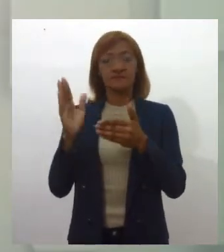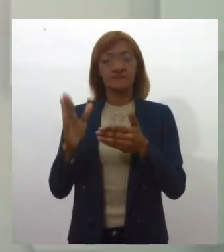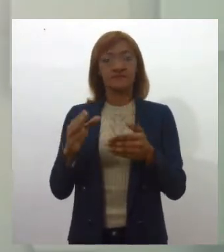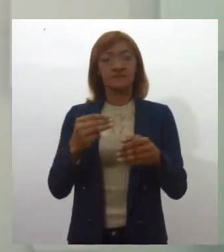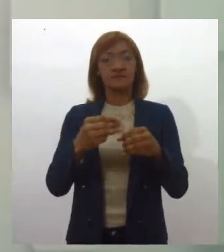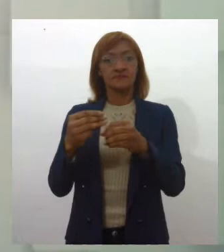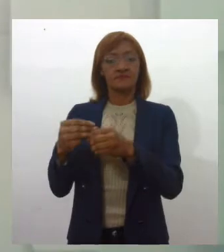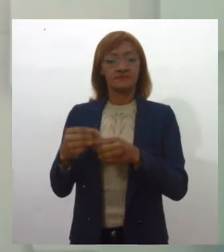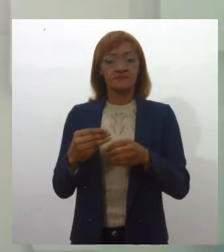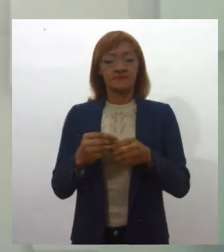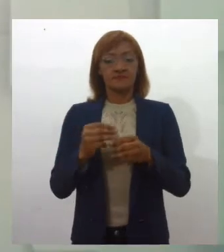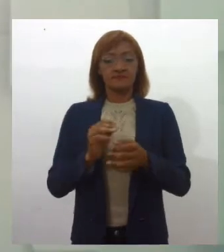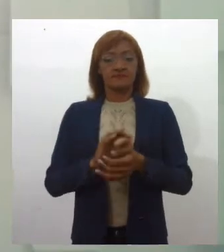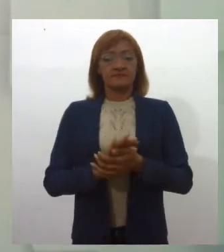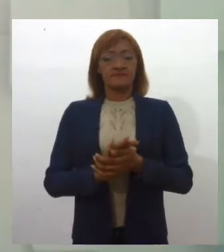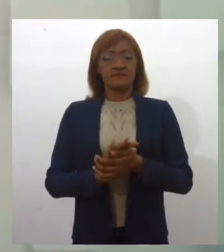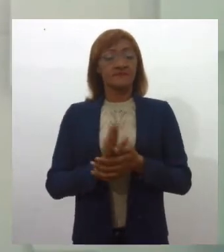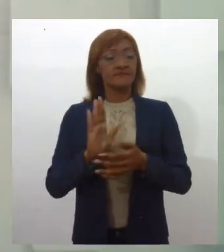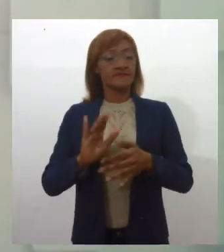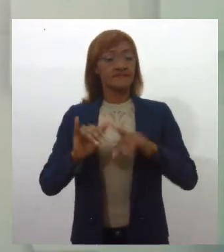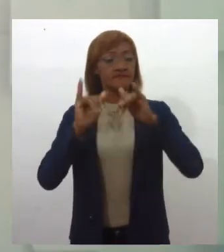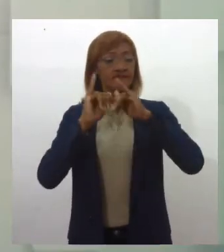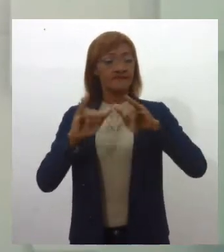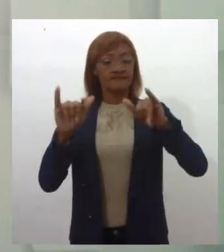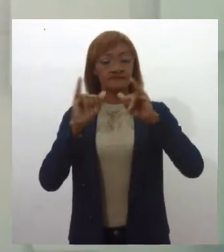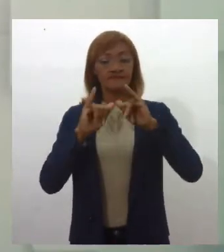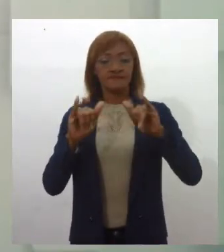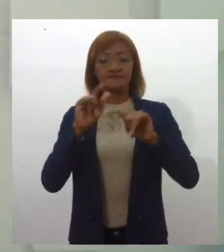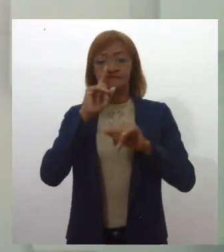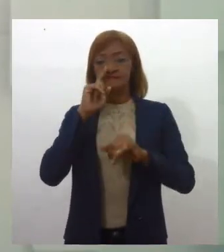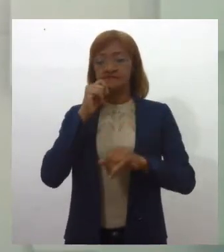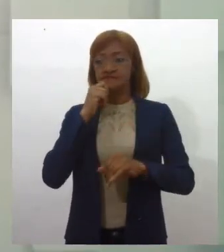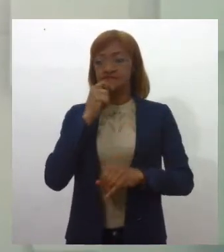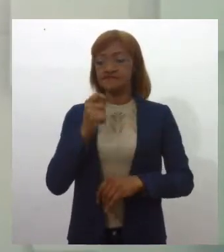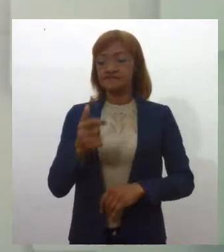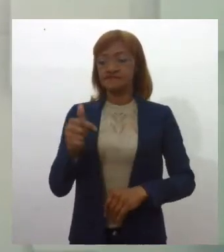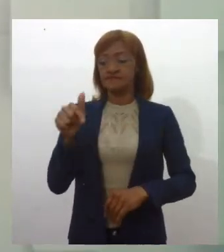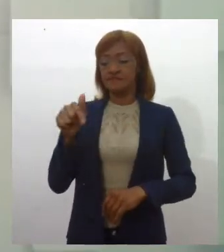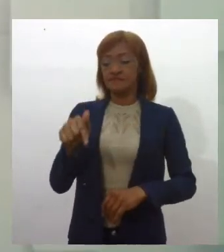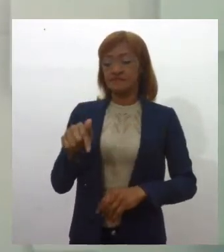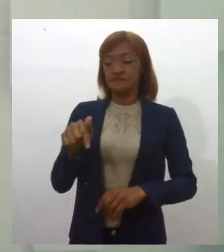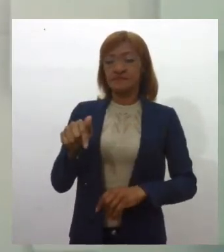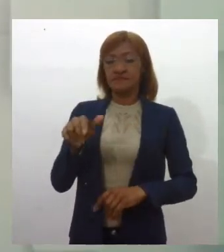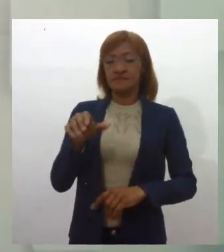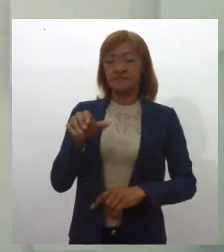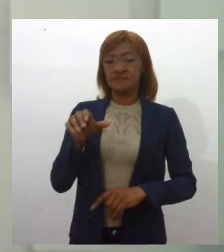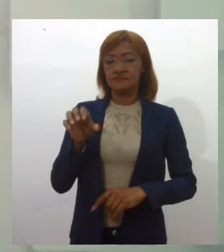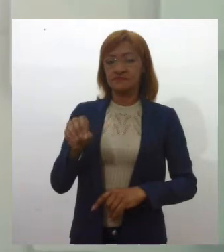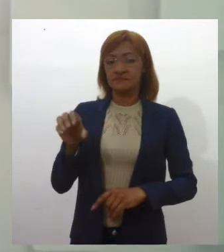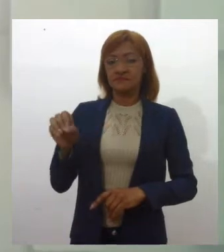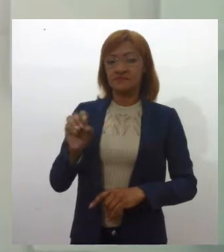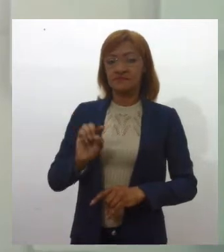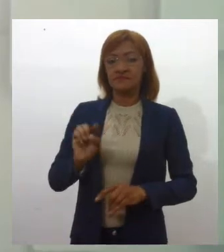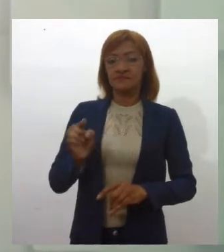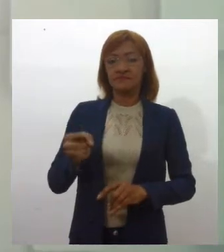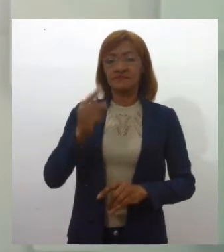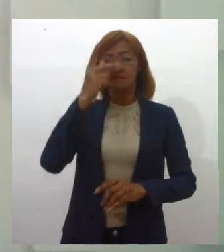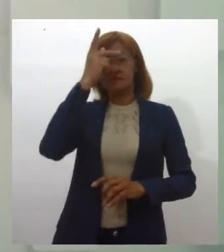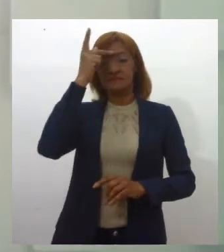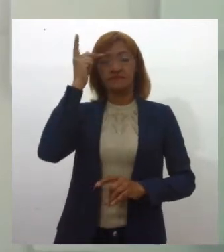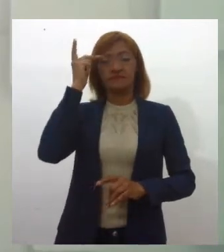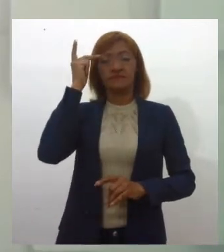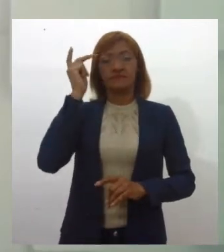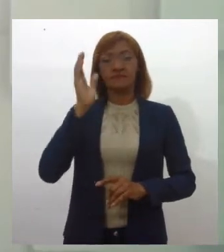Então, para trazer mais informações aqui, Aracaju conta com quase 700 mil habitantes. O setor